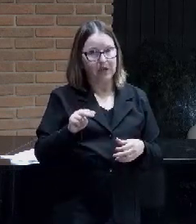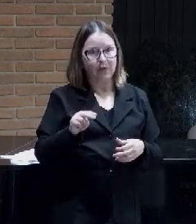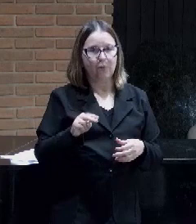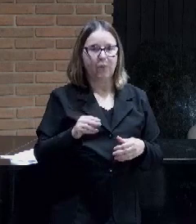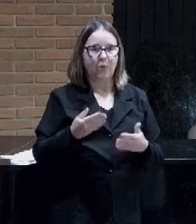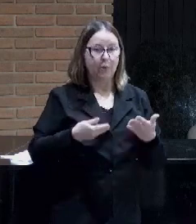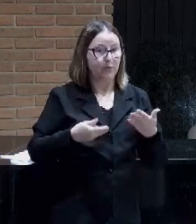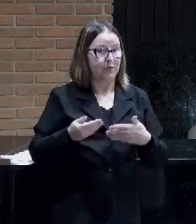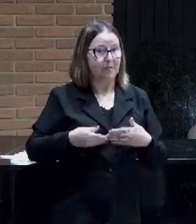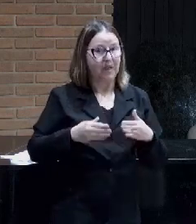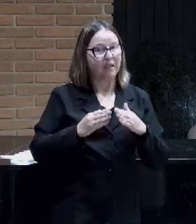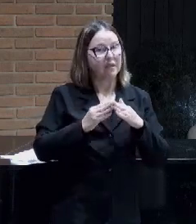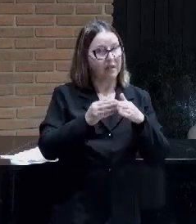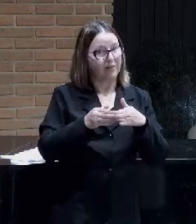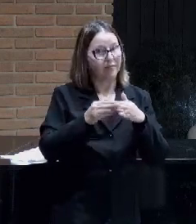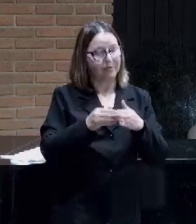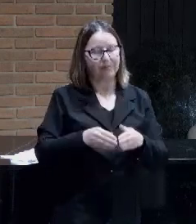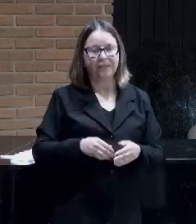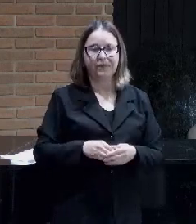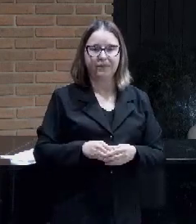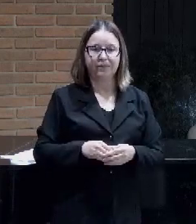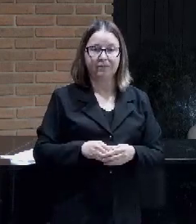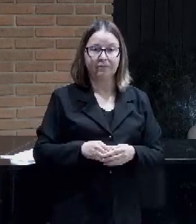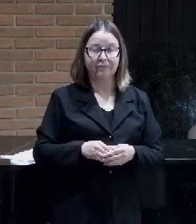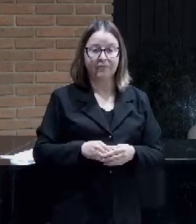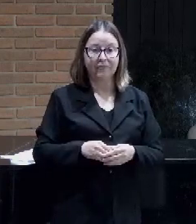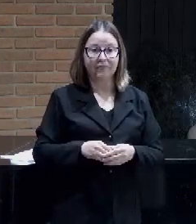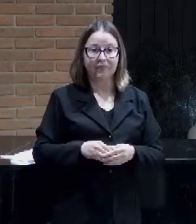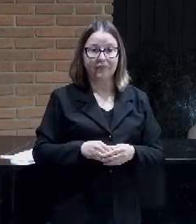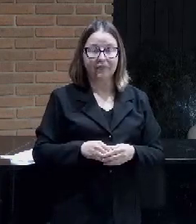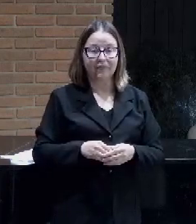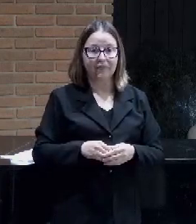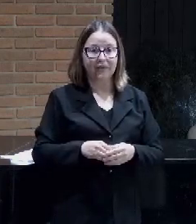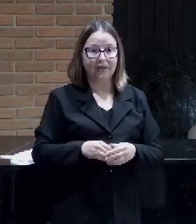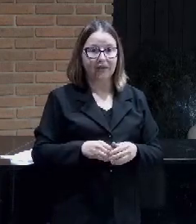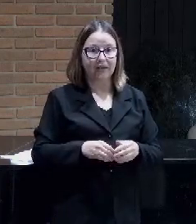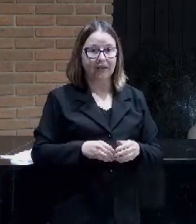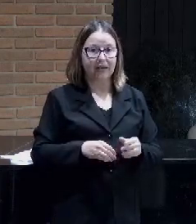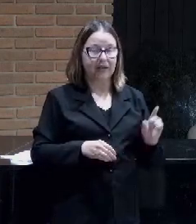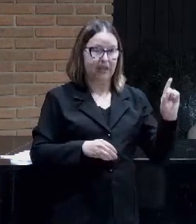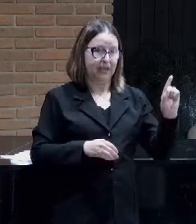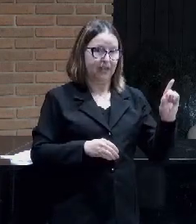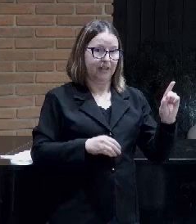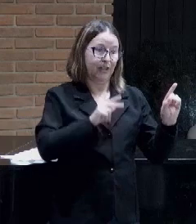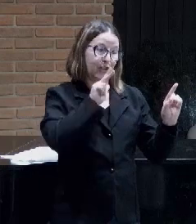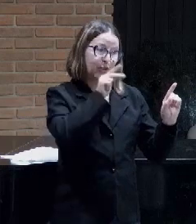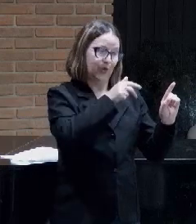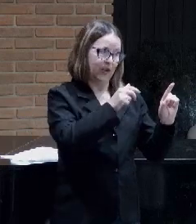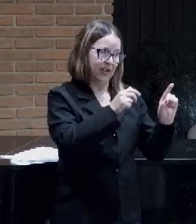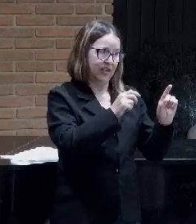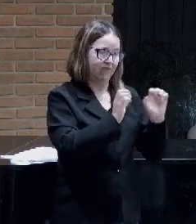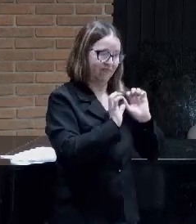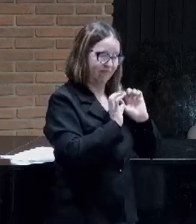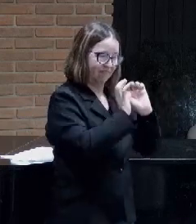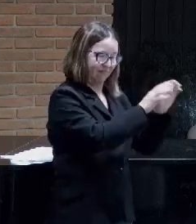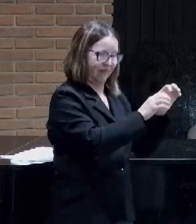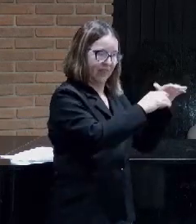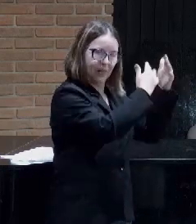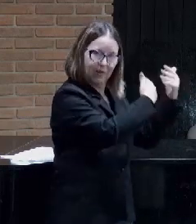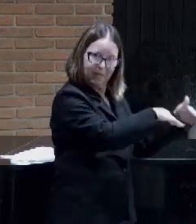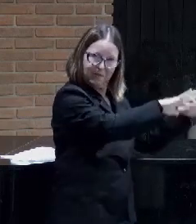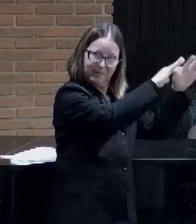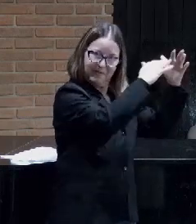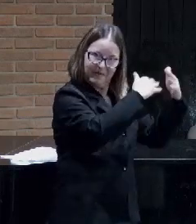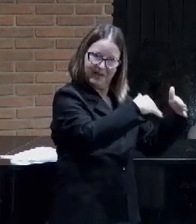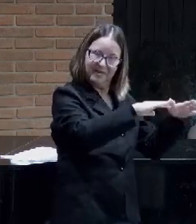Ponto 3, meus irmãos. Jonas é jogado ao mar, do verso 15 ao 17. Depois de clamarem a Deus, os marinheiros decidiram jogar